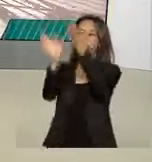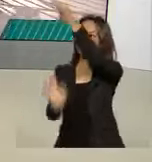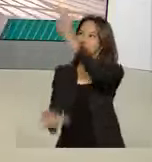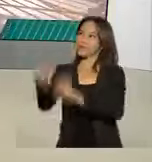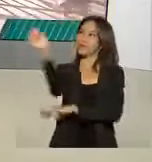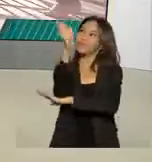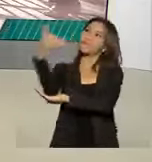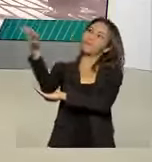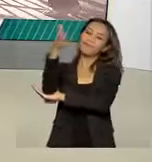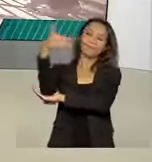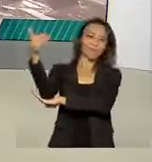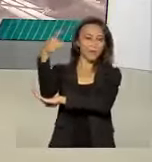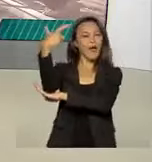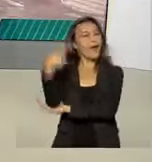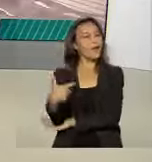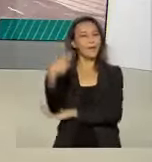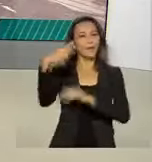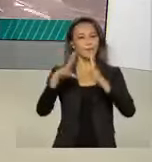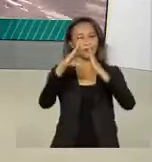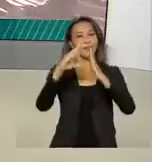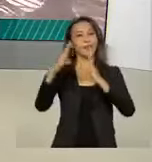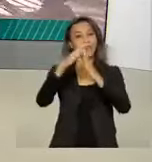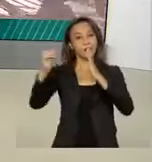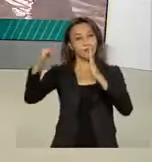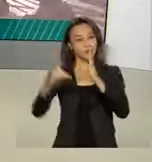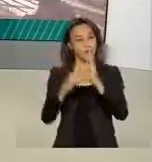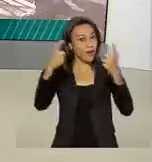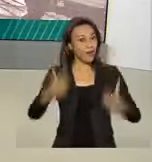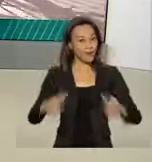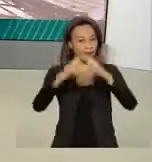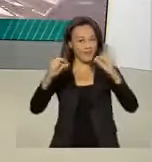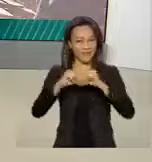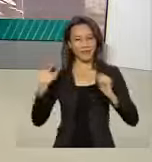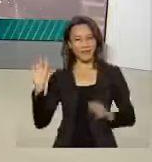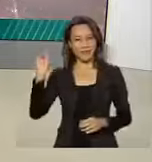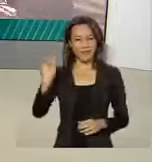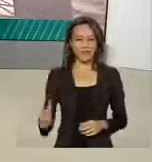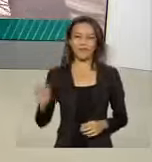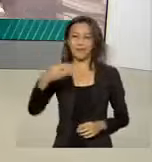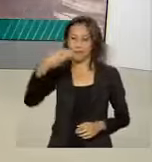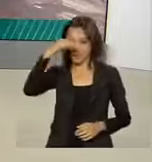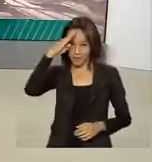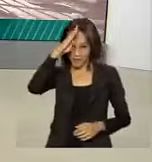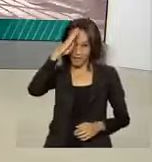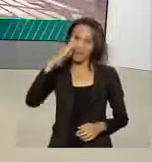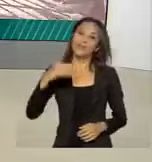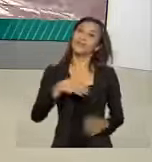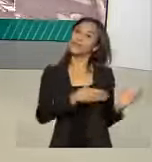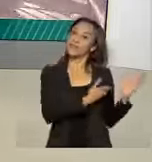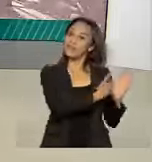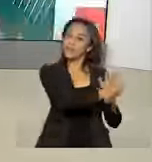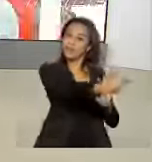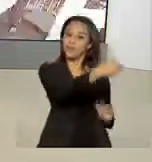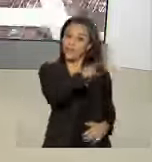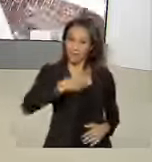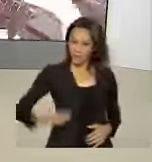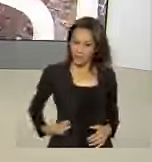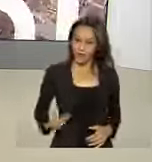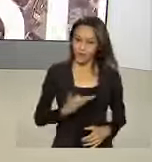da bandeira no Palácio da Alvorada, com a participação do presidente e ministros. Vamos acompanhar